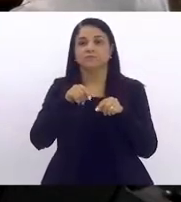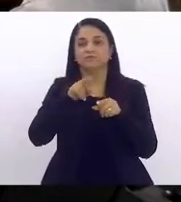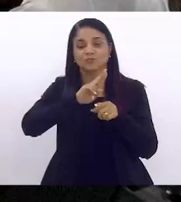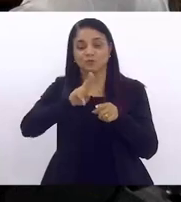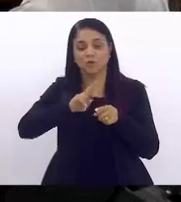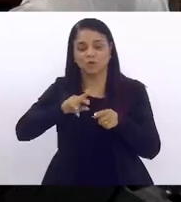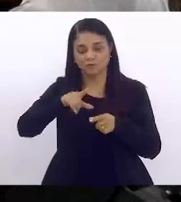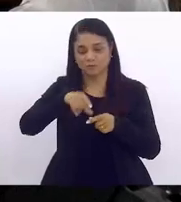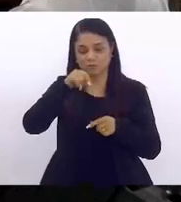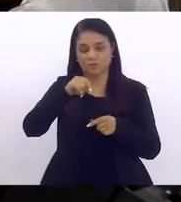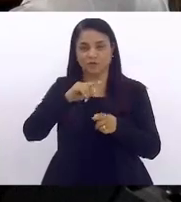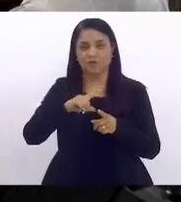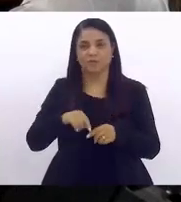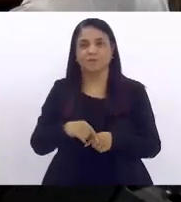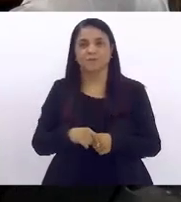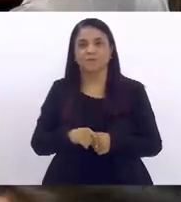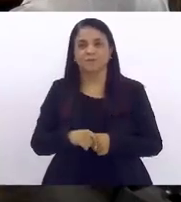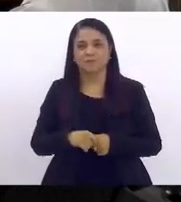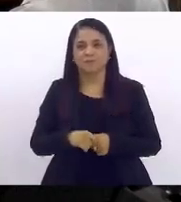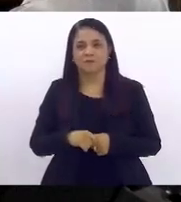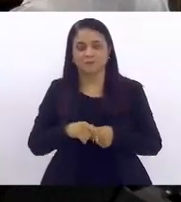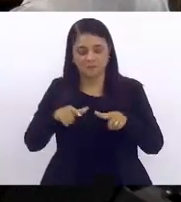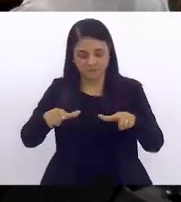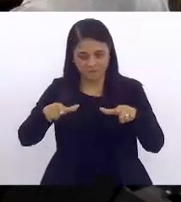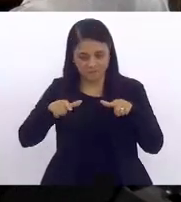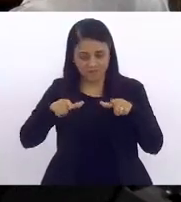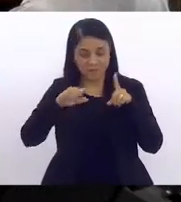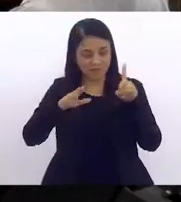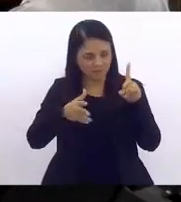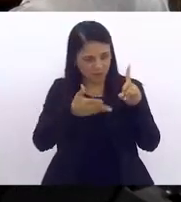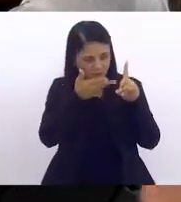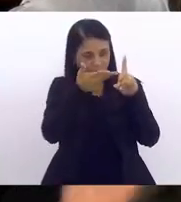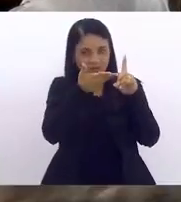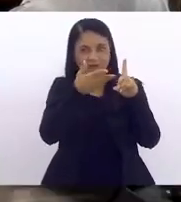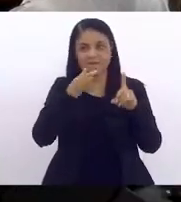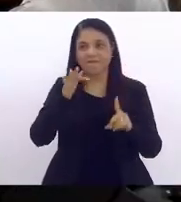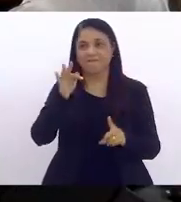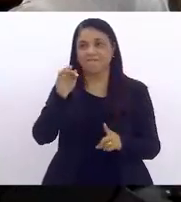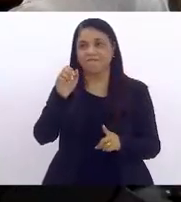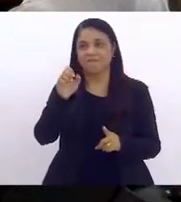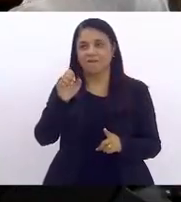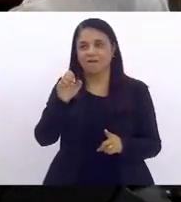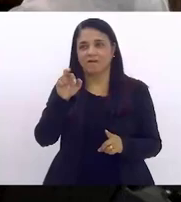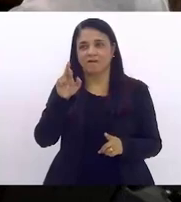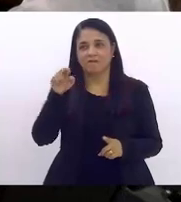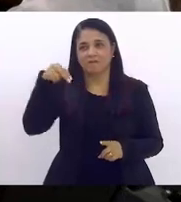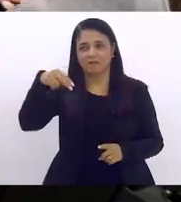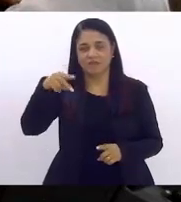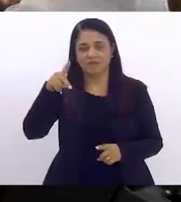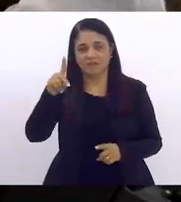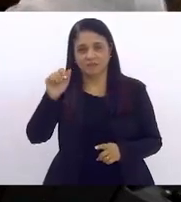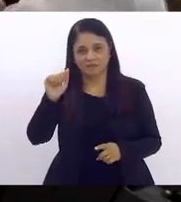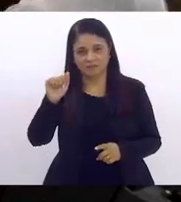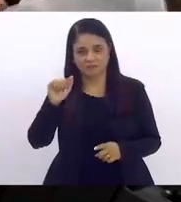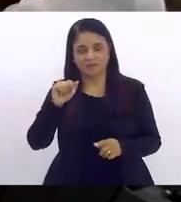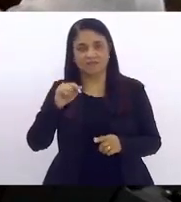então, a moção de aplauso e louvor à doula Fernanda Costa, da Geradora de Vidas